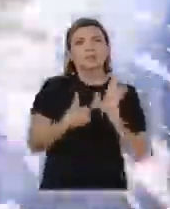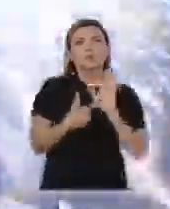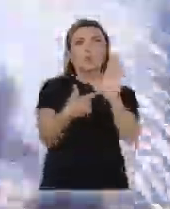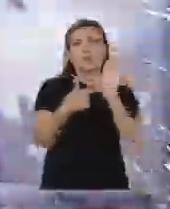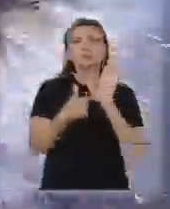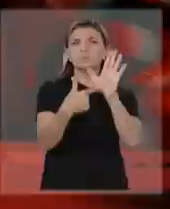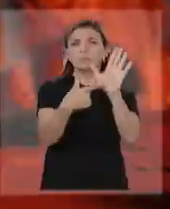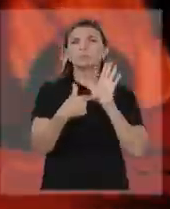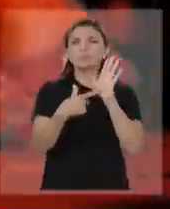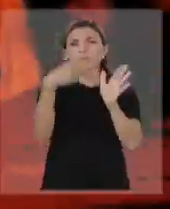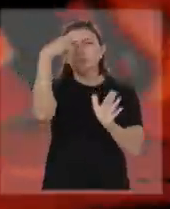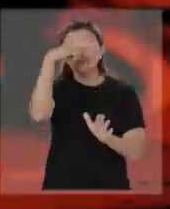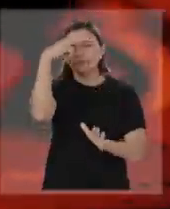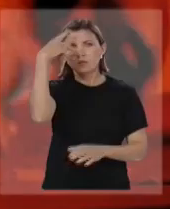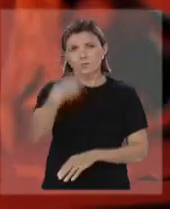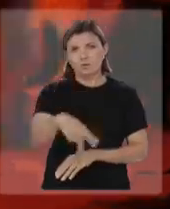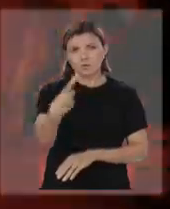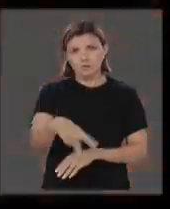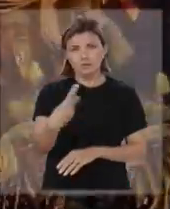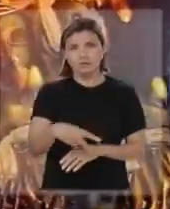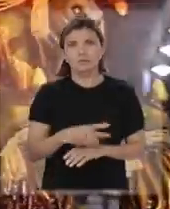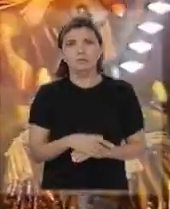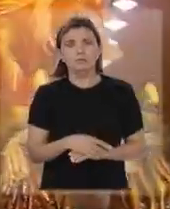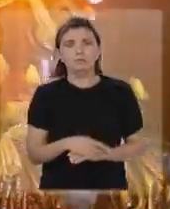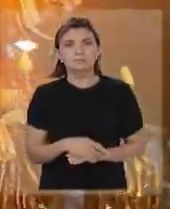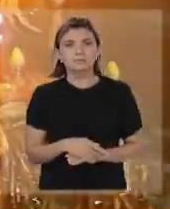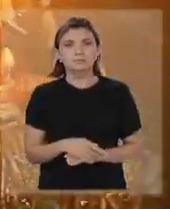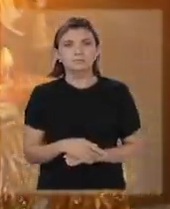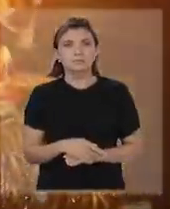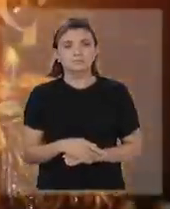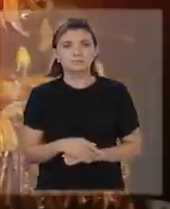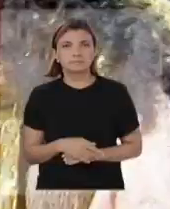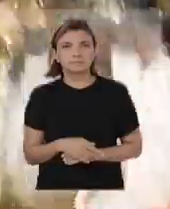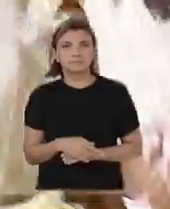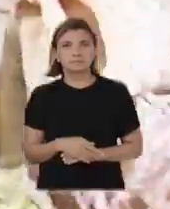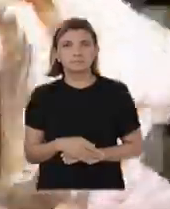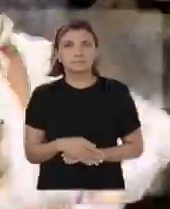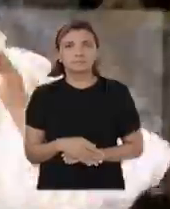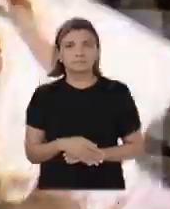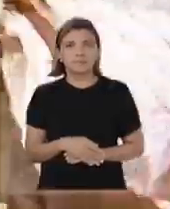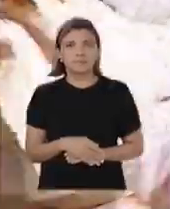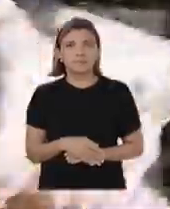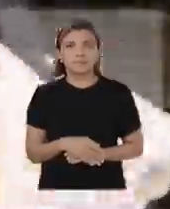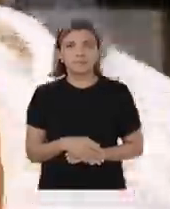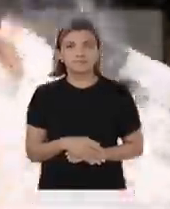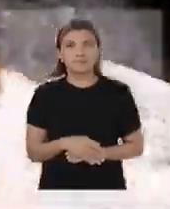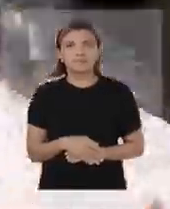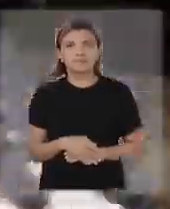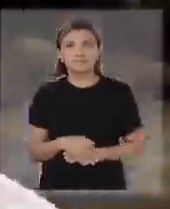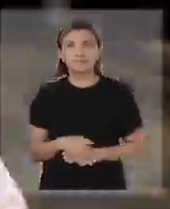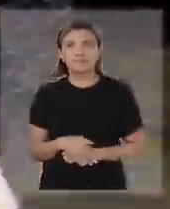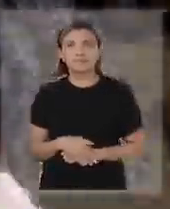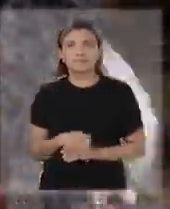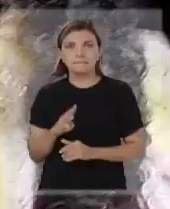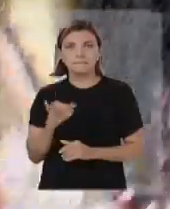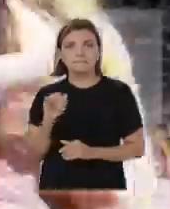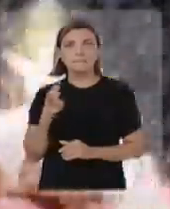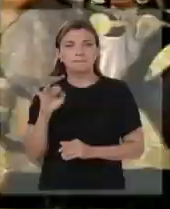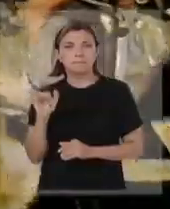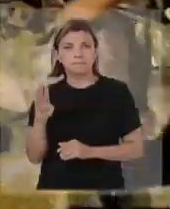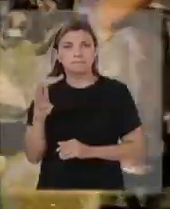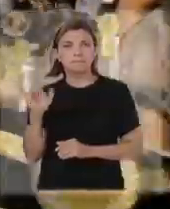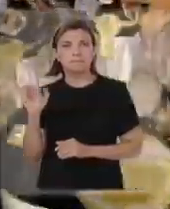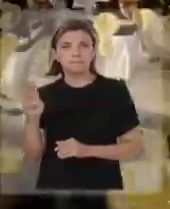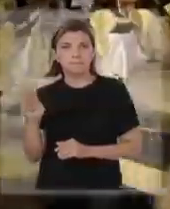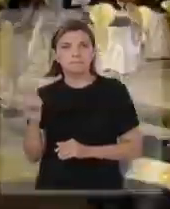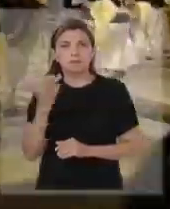mais recente, divulga as lendas regionais. É boi, é boi, é boi, bumbá, é a mulher mais bonita do